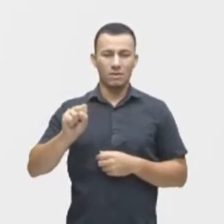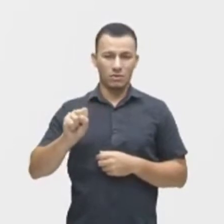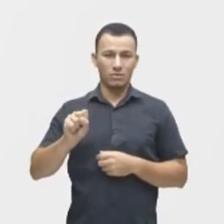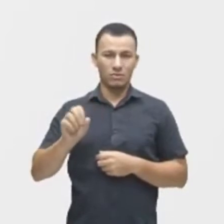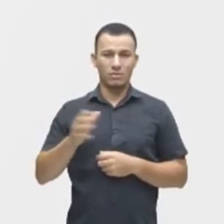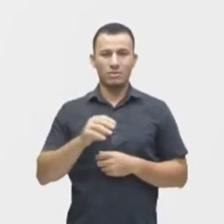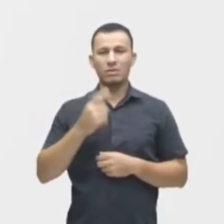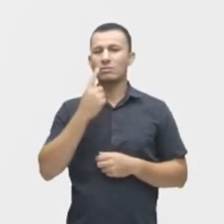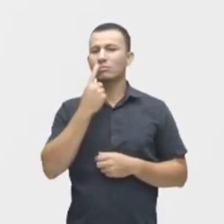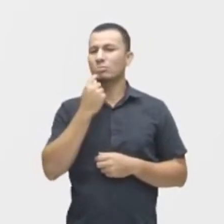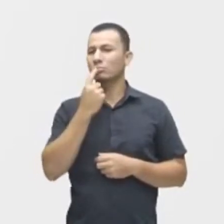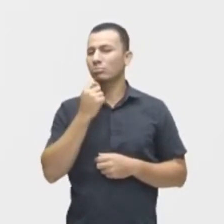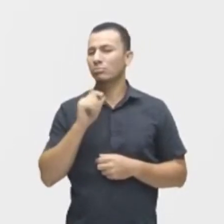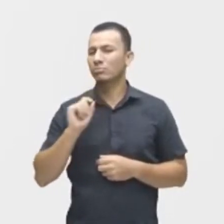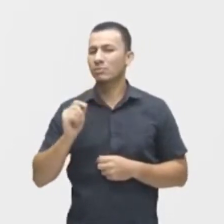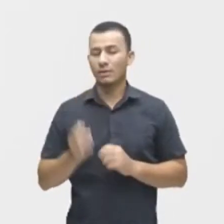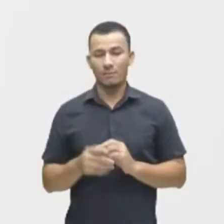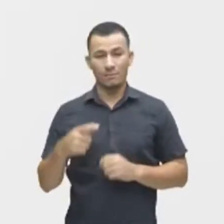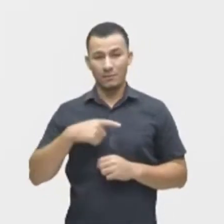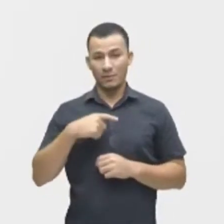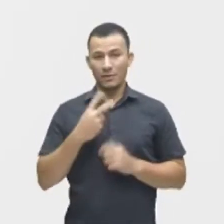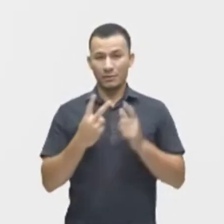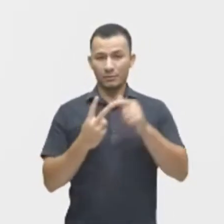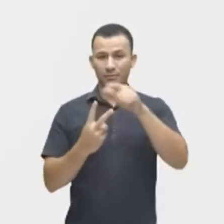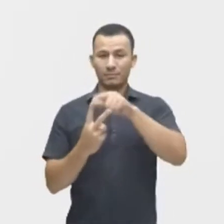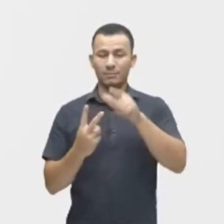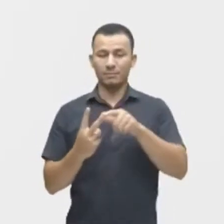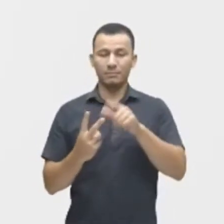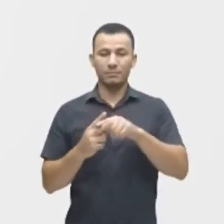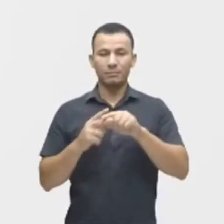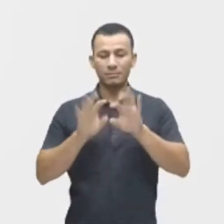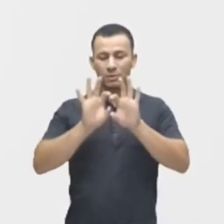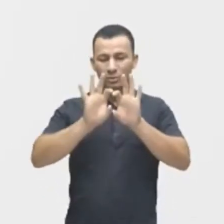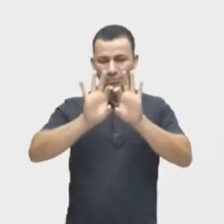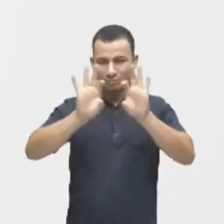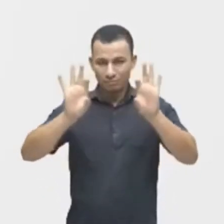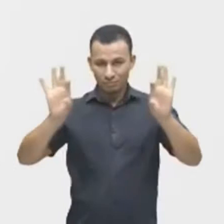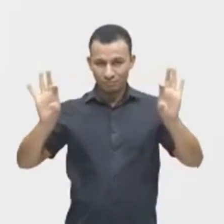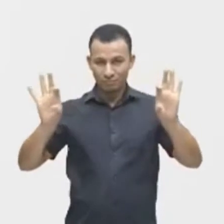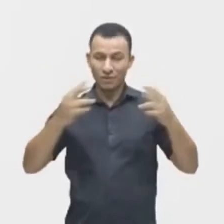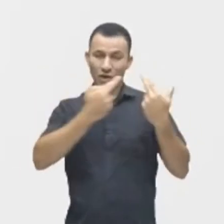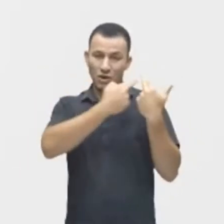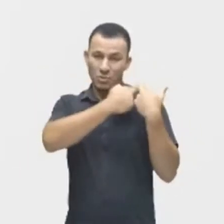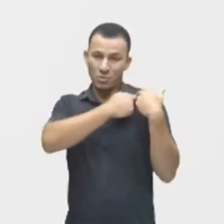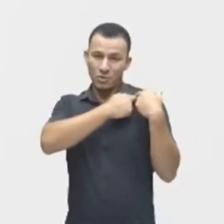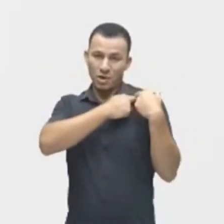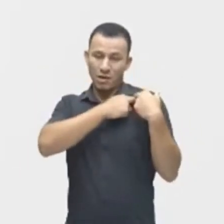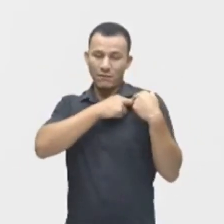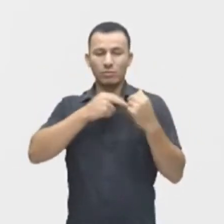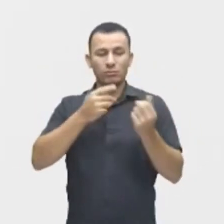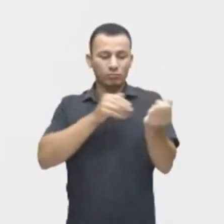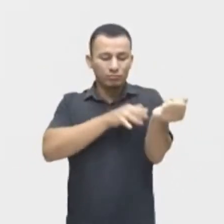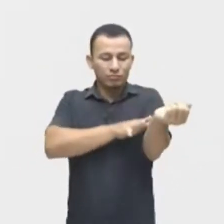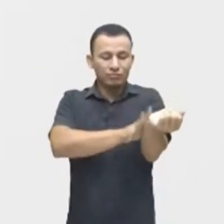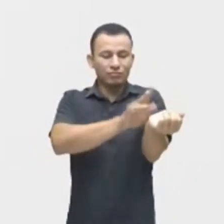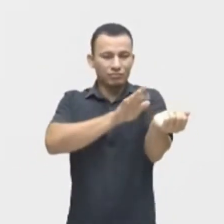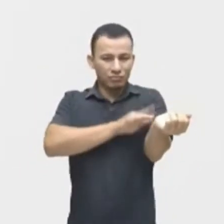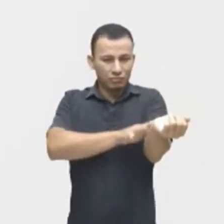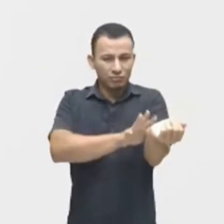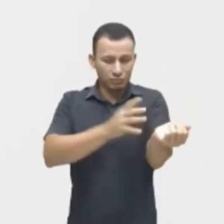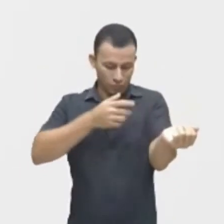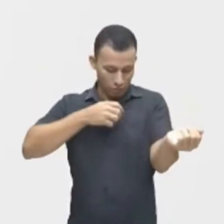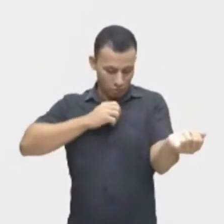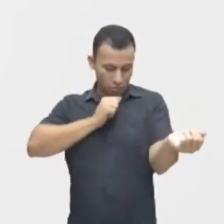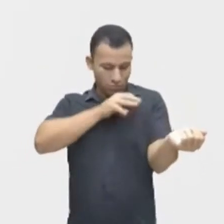vasos sanguíneos. Artérias, né, que são responsáveis pelo transporte do sangue, que sai do coração para todos